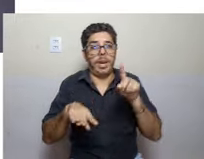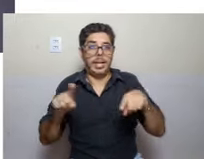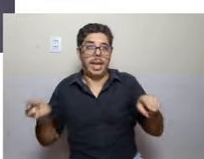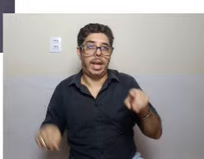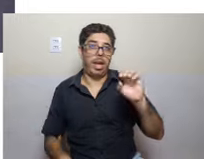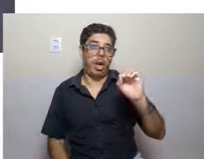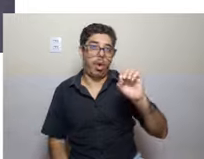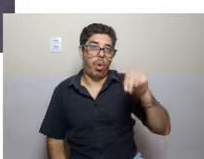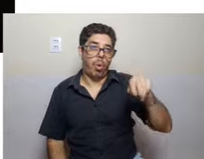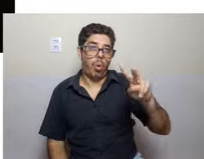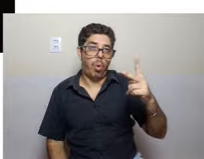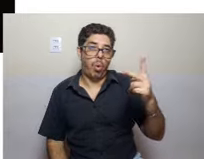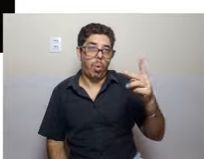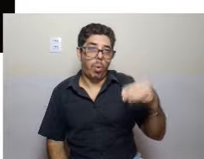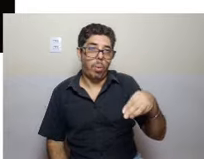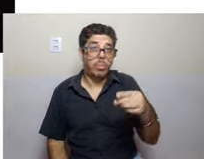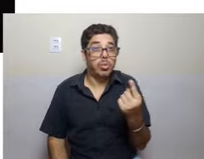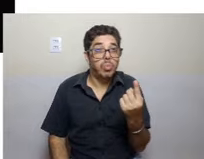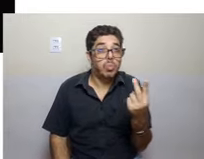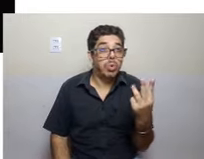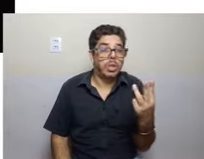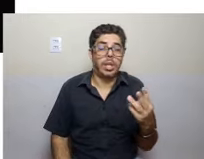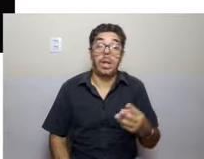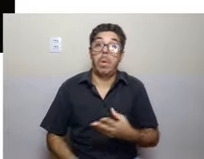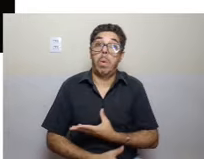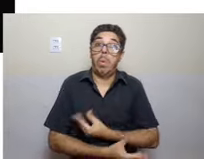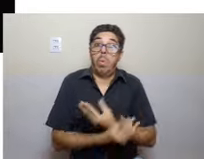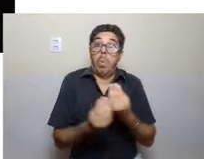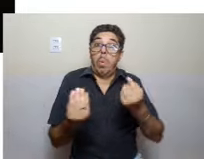vários milhões de ohms.